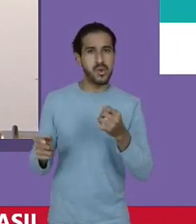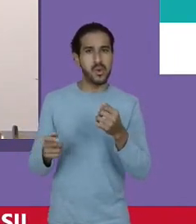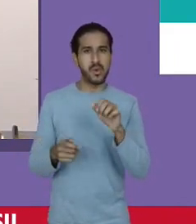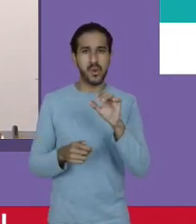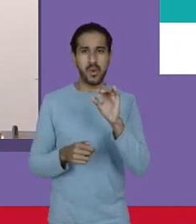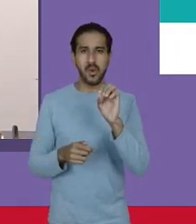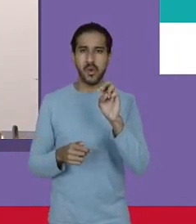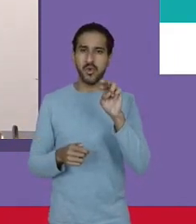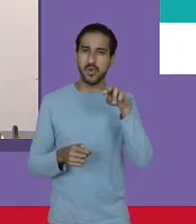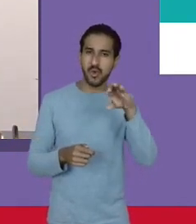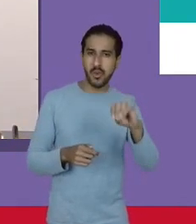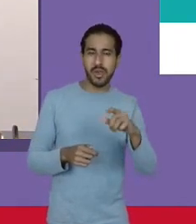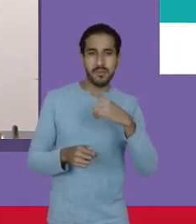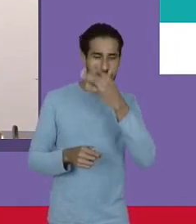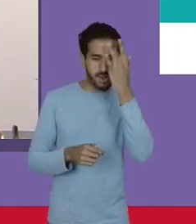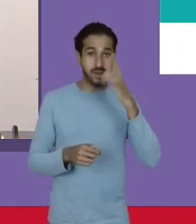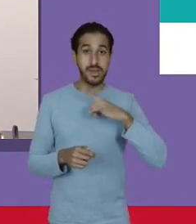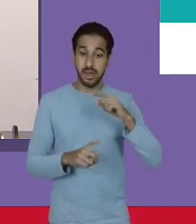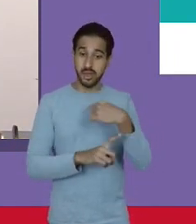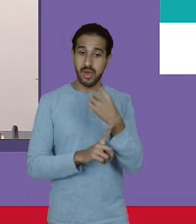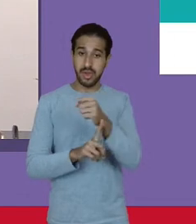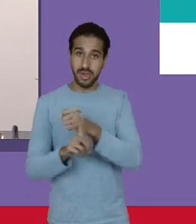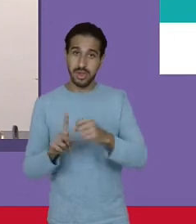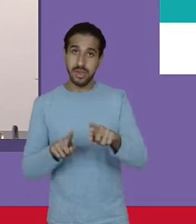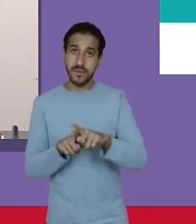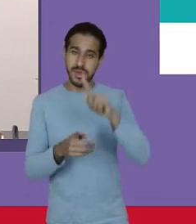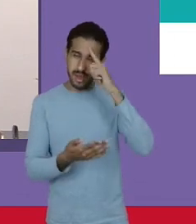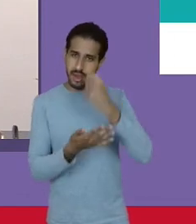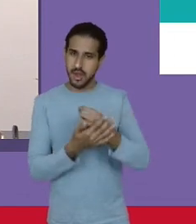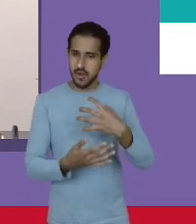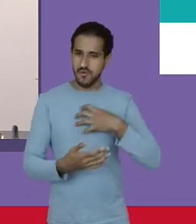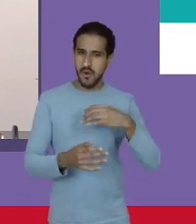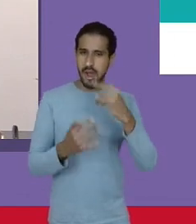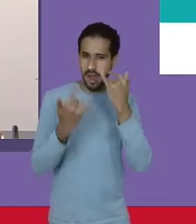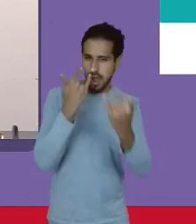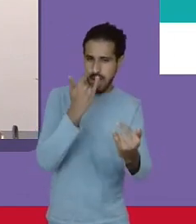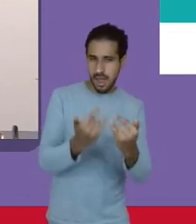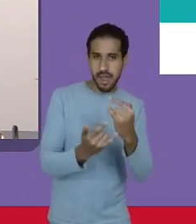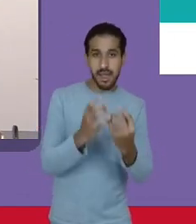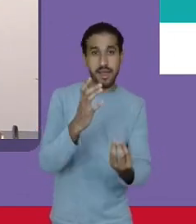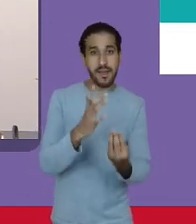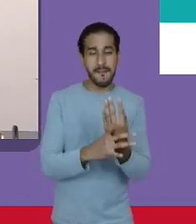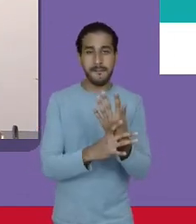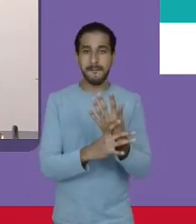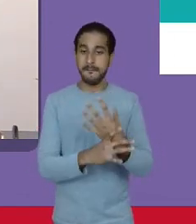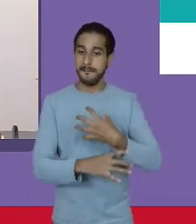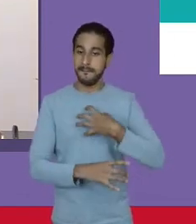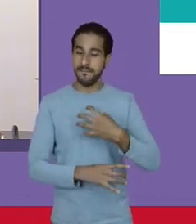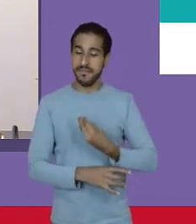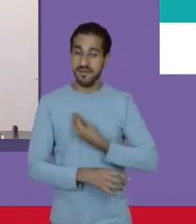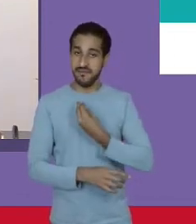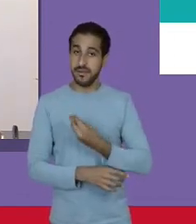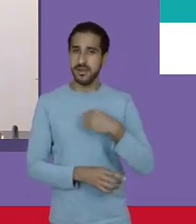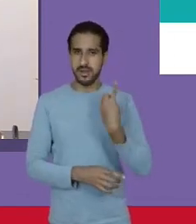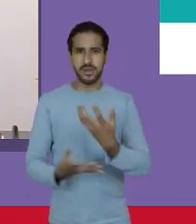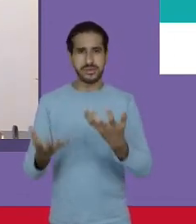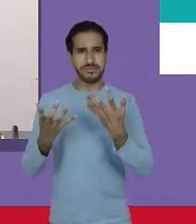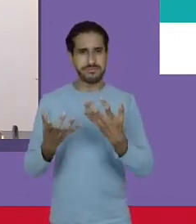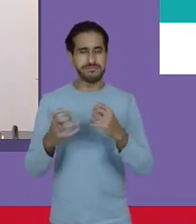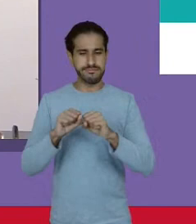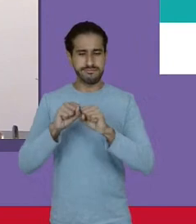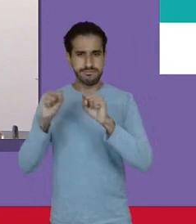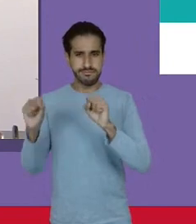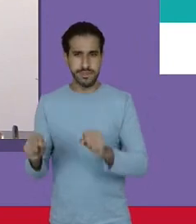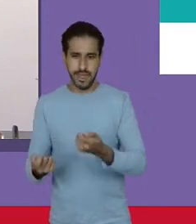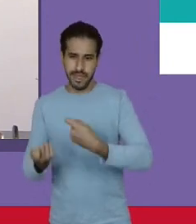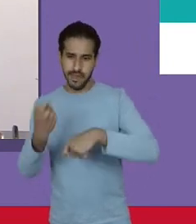pessoas desenvolvem na nossa sociedade, ele é também determinado pelo modo capitalista de produção e de reprodução da vida. Nós queremos ser um